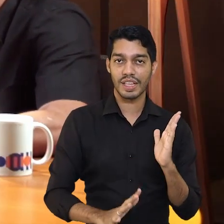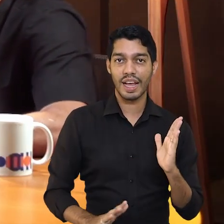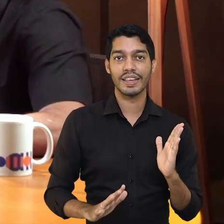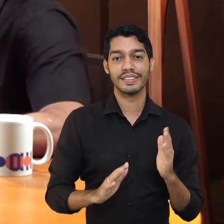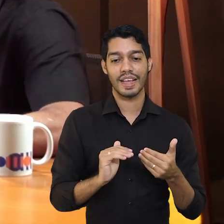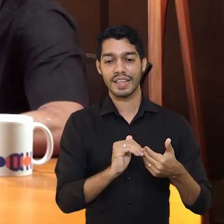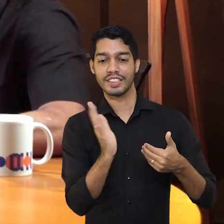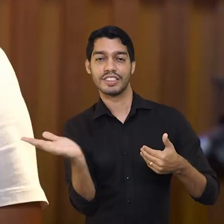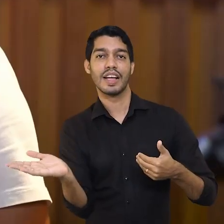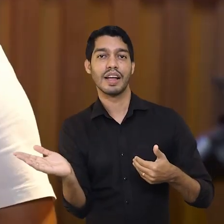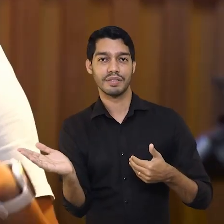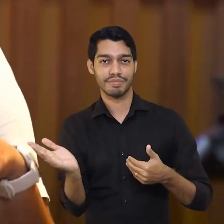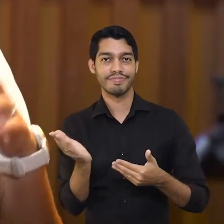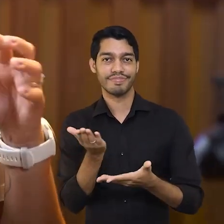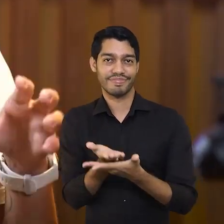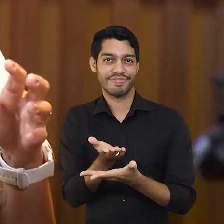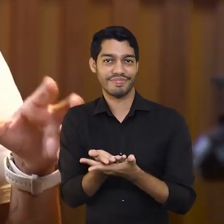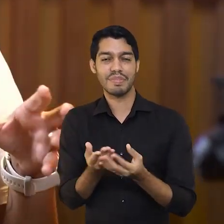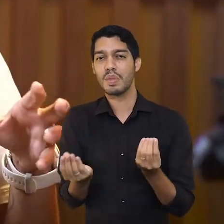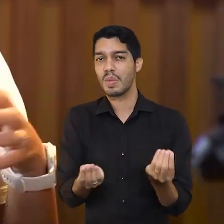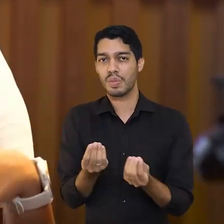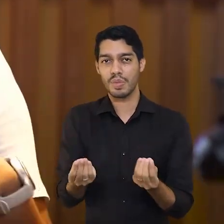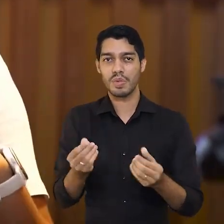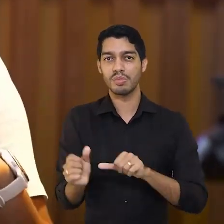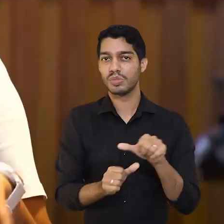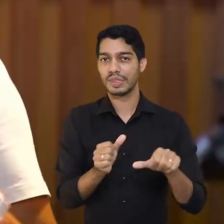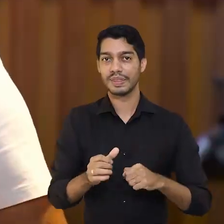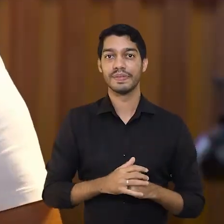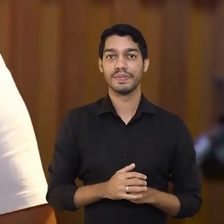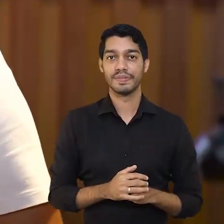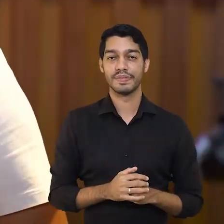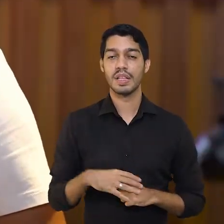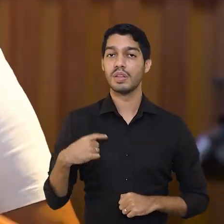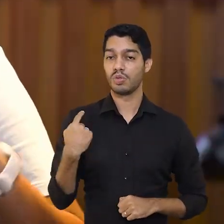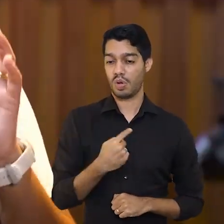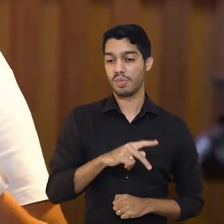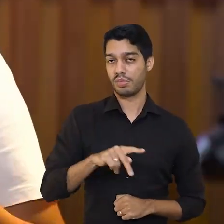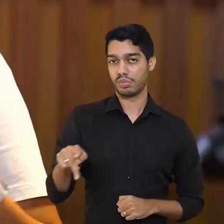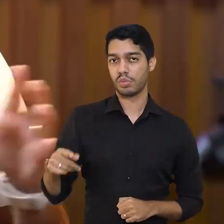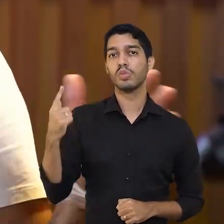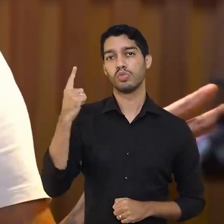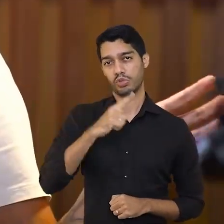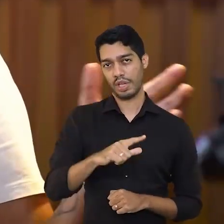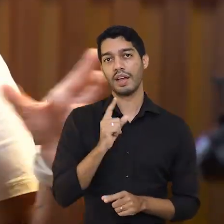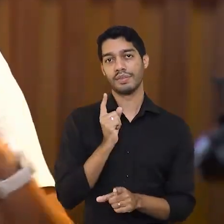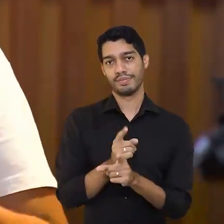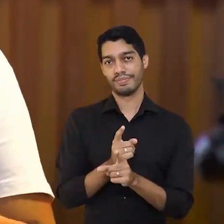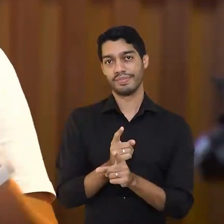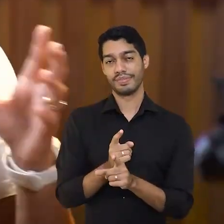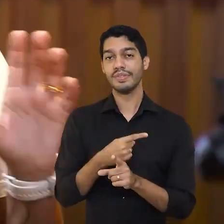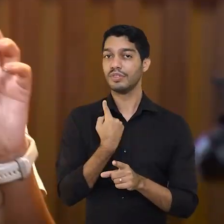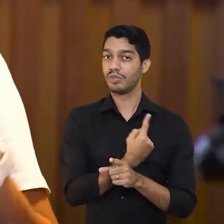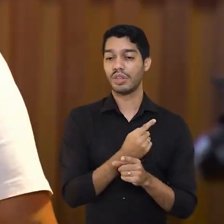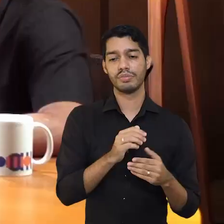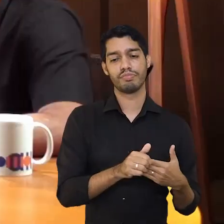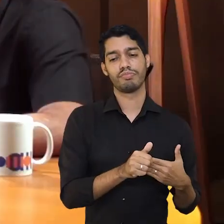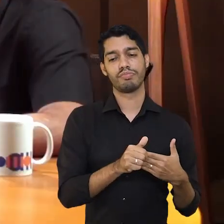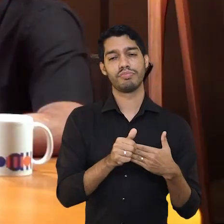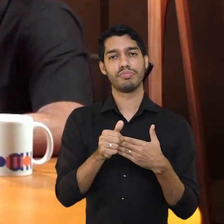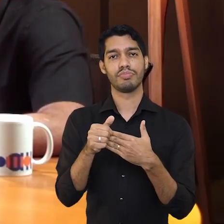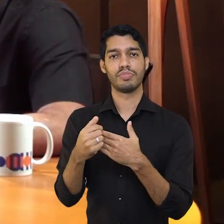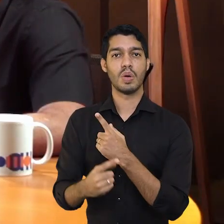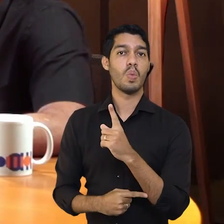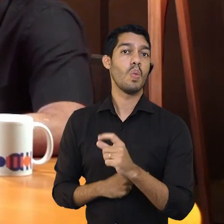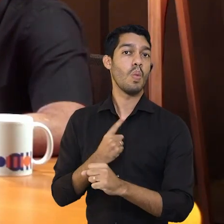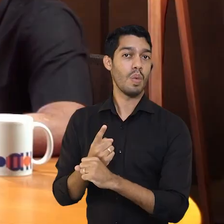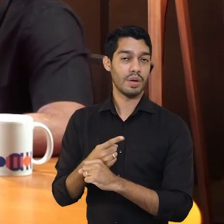extra-classe. A gente normalmente, enquanto professor, consegue identificar, né? A gente acompanha o aluno um ano inteiro e aí a